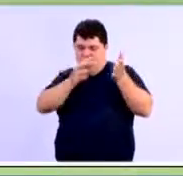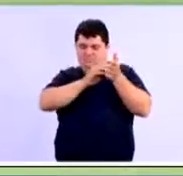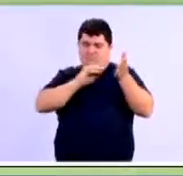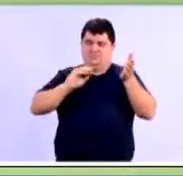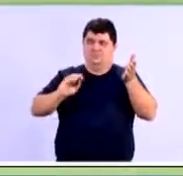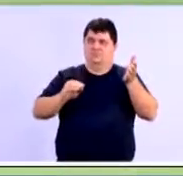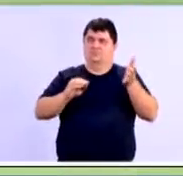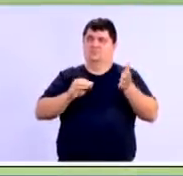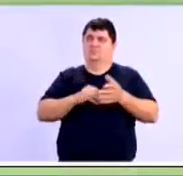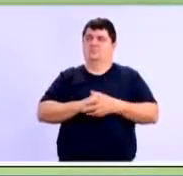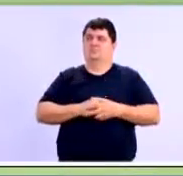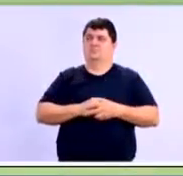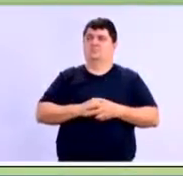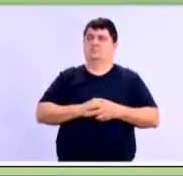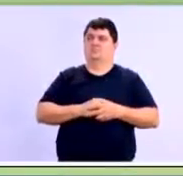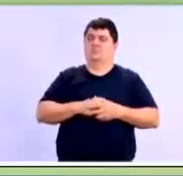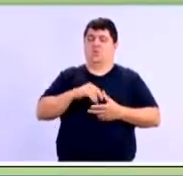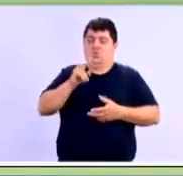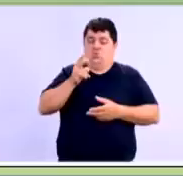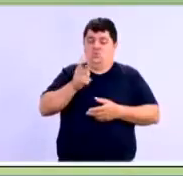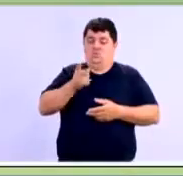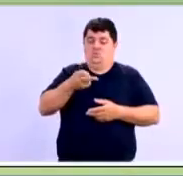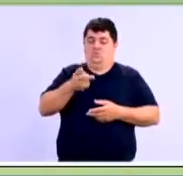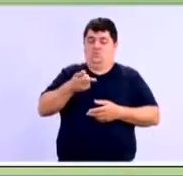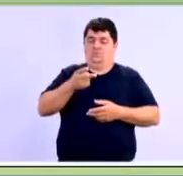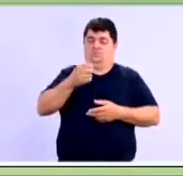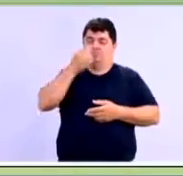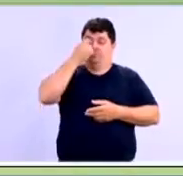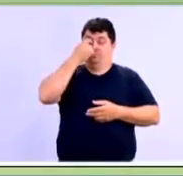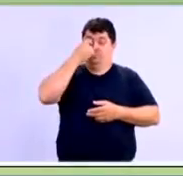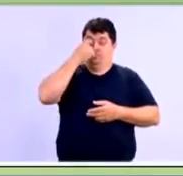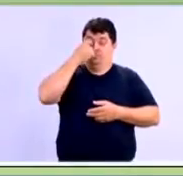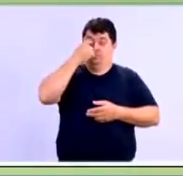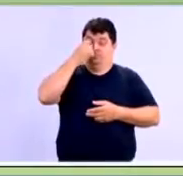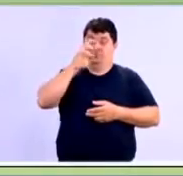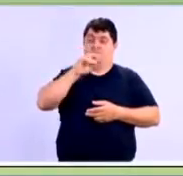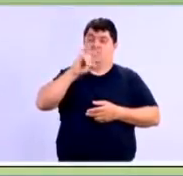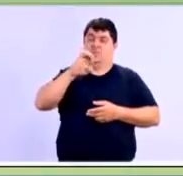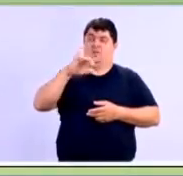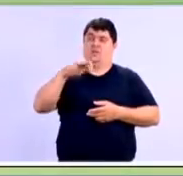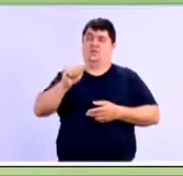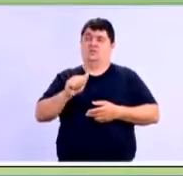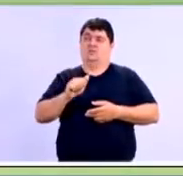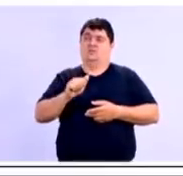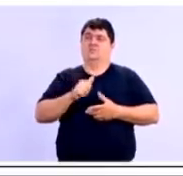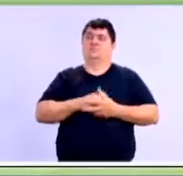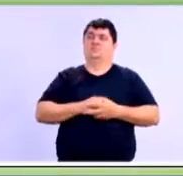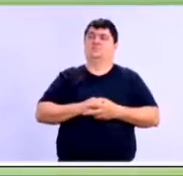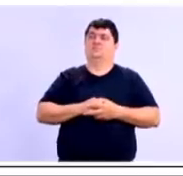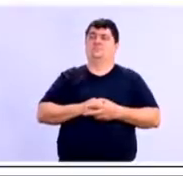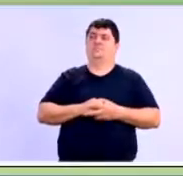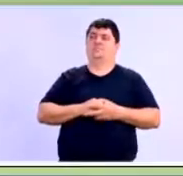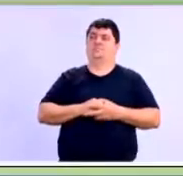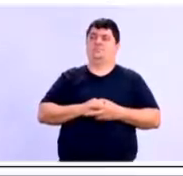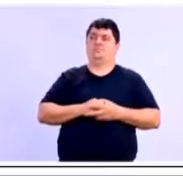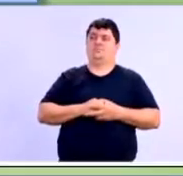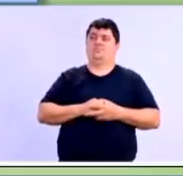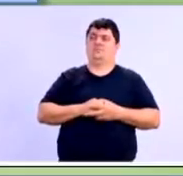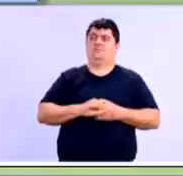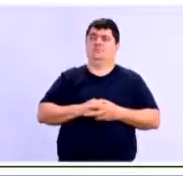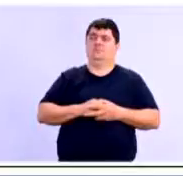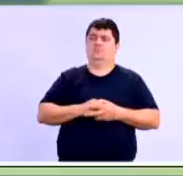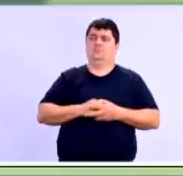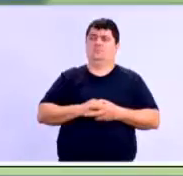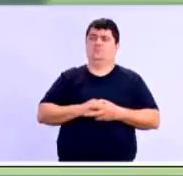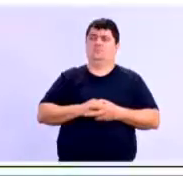Olha aqui o resultado líquido, 2.000. Então foi 2.000 o resultado líquido. E a receita? Receita líquida. Ok?